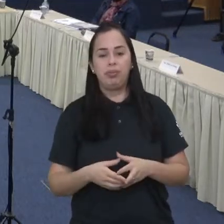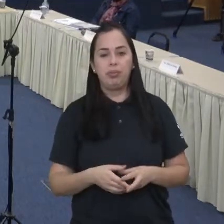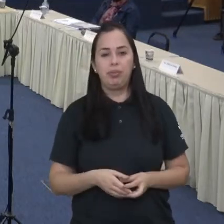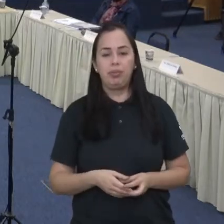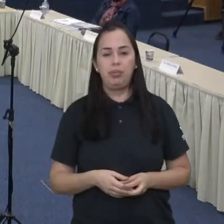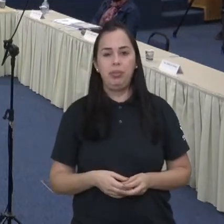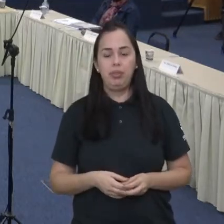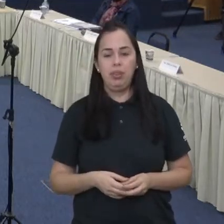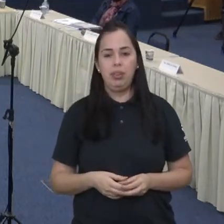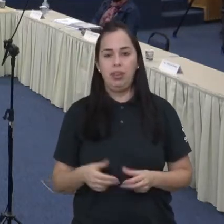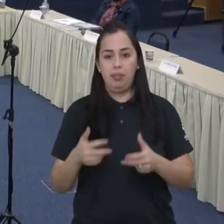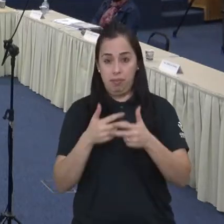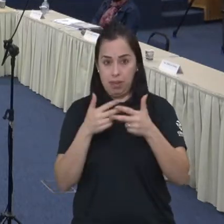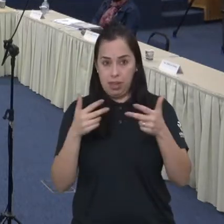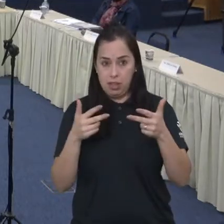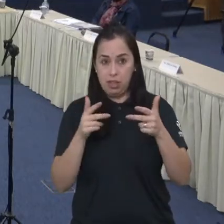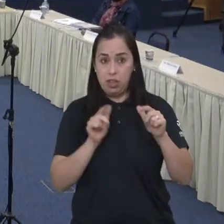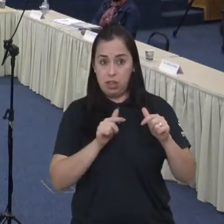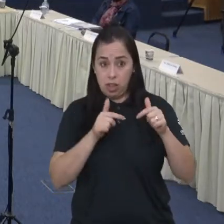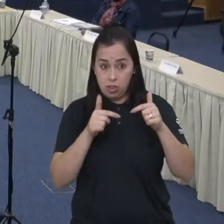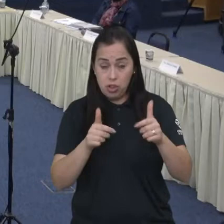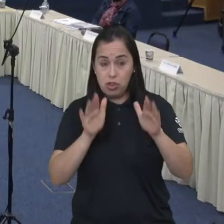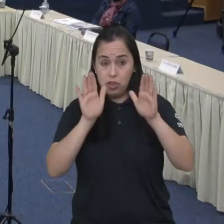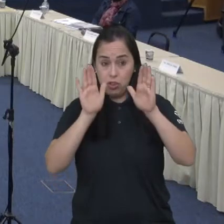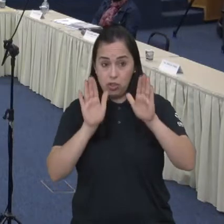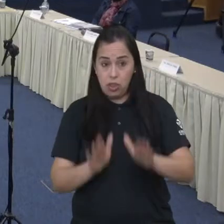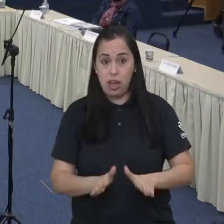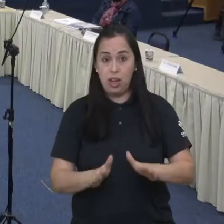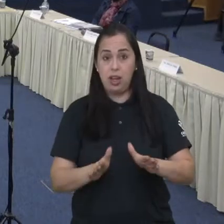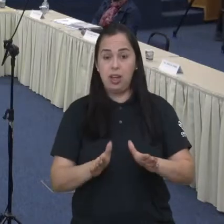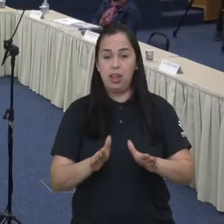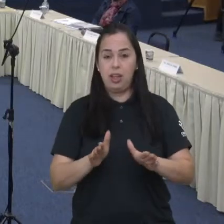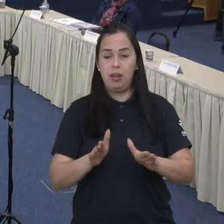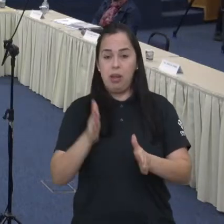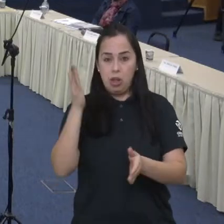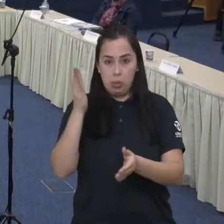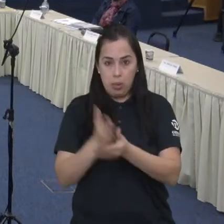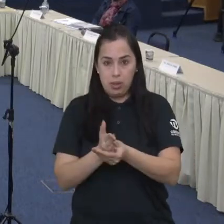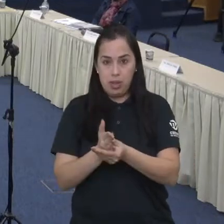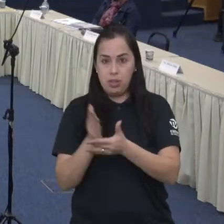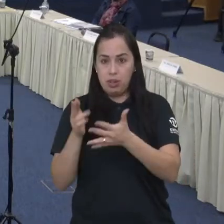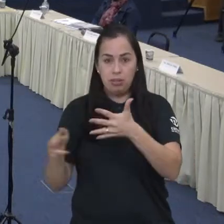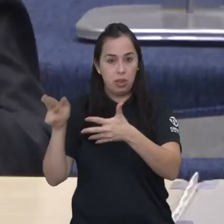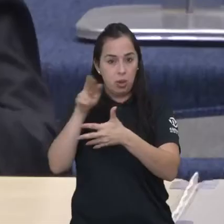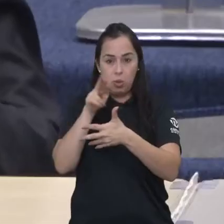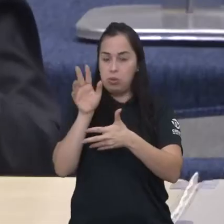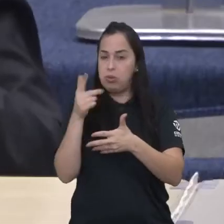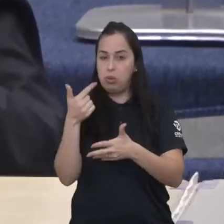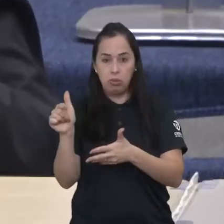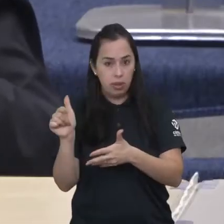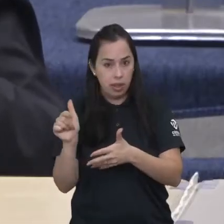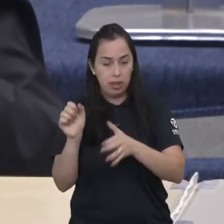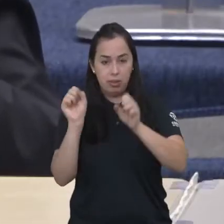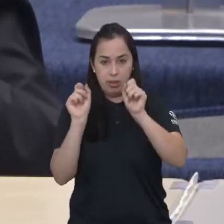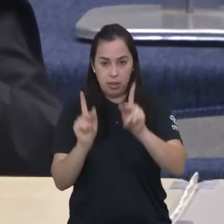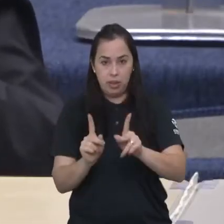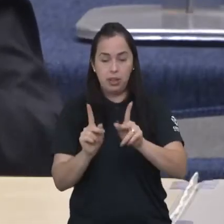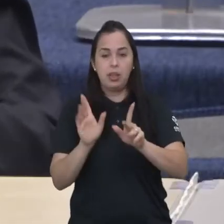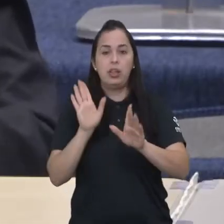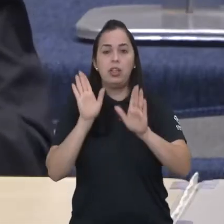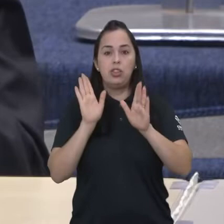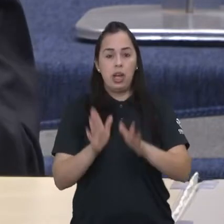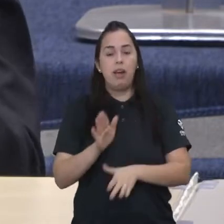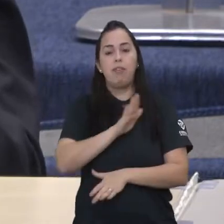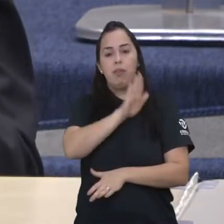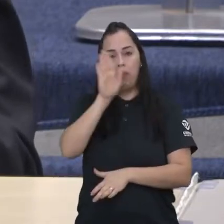nas ações, várias ações já transitaram em julgado, ou seja, não existe mais recurso. E dizer que a